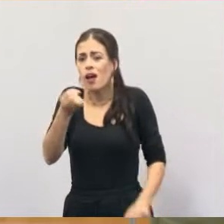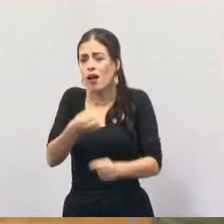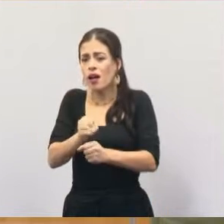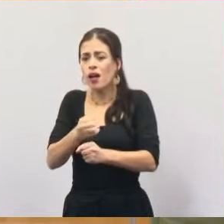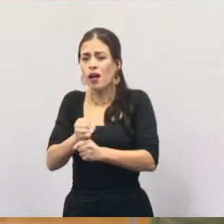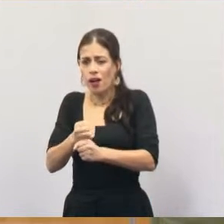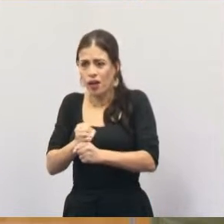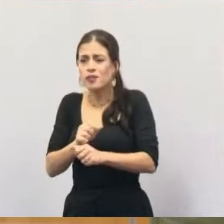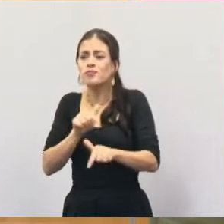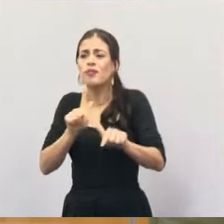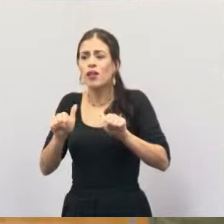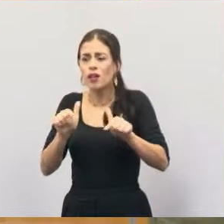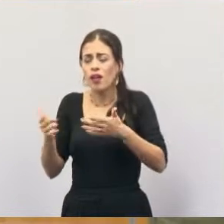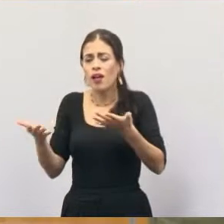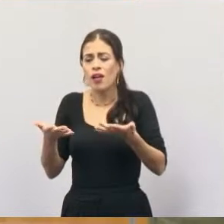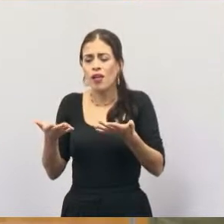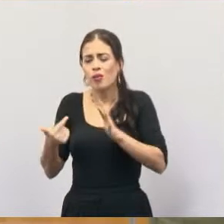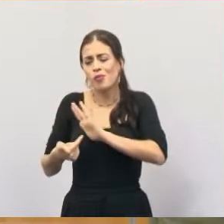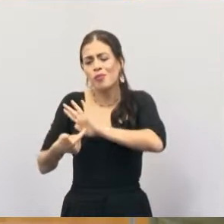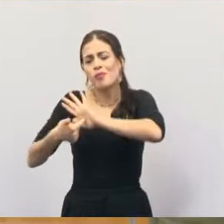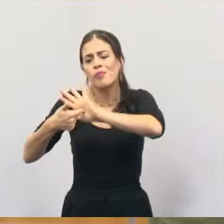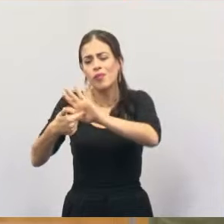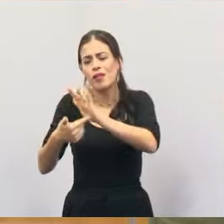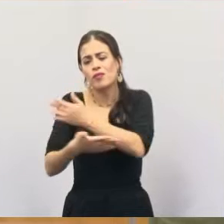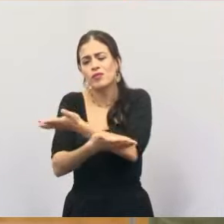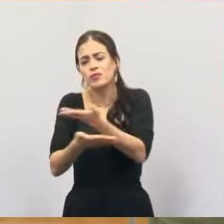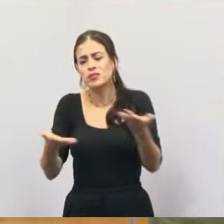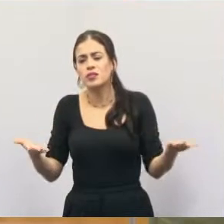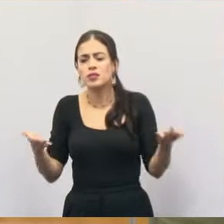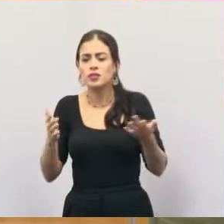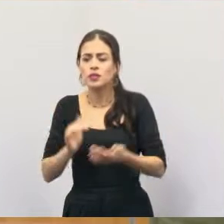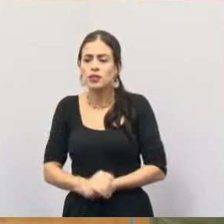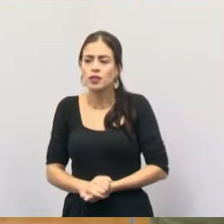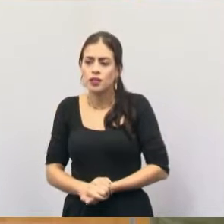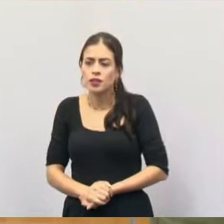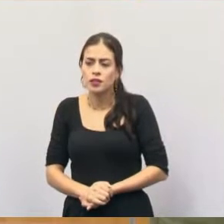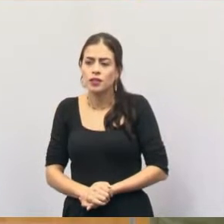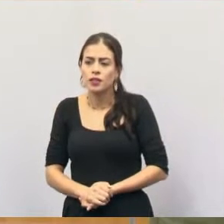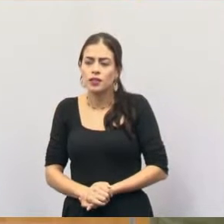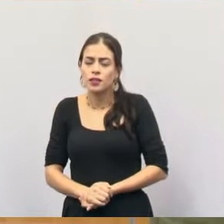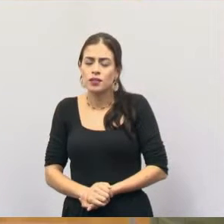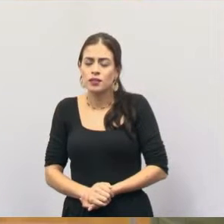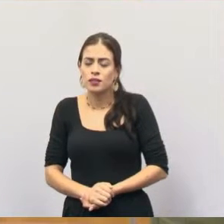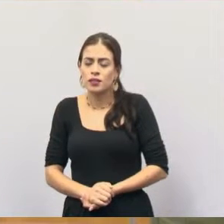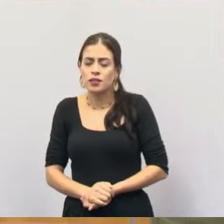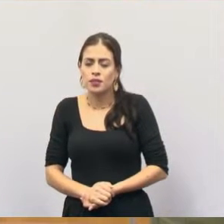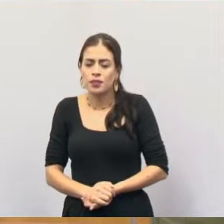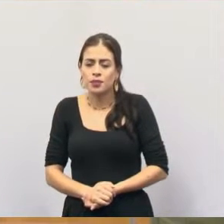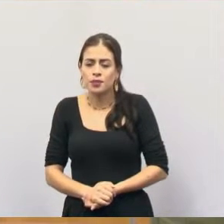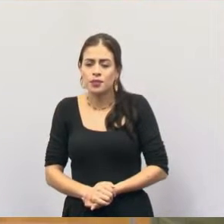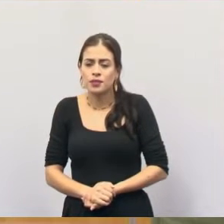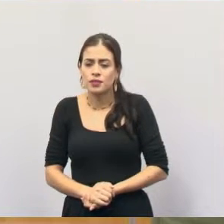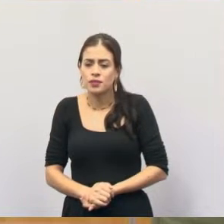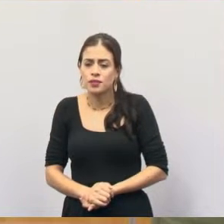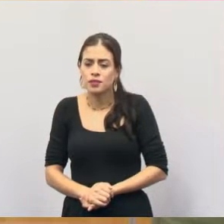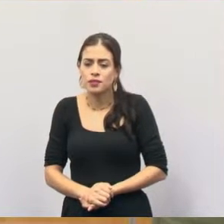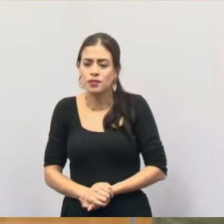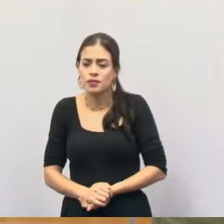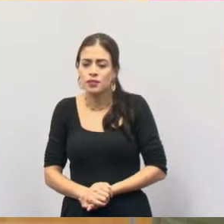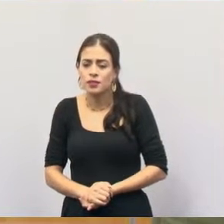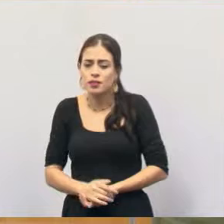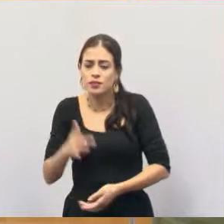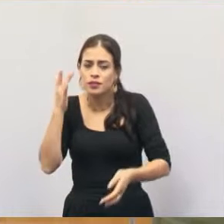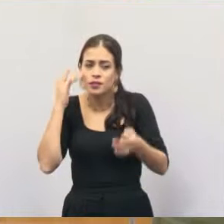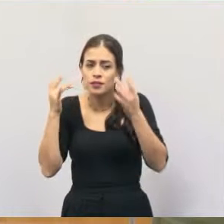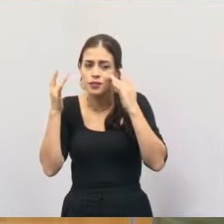estava agora falando para vocês. Eu fiz parte de um movimento de teatro na cidade